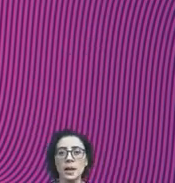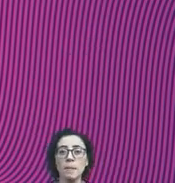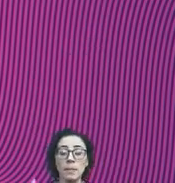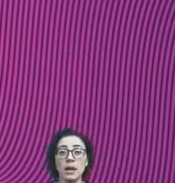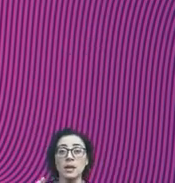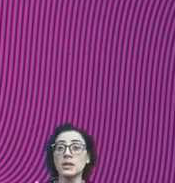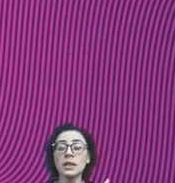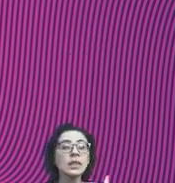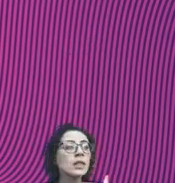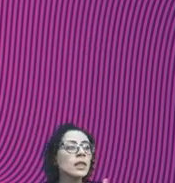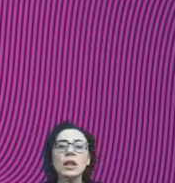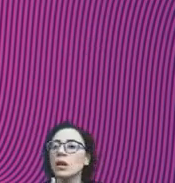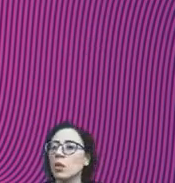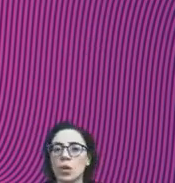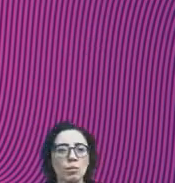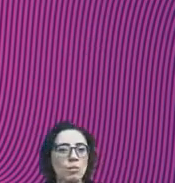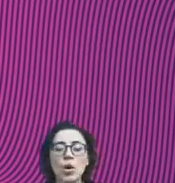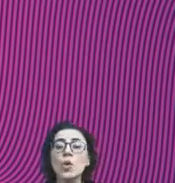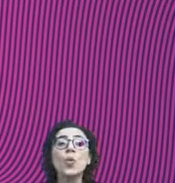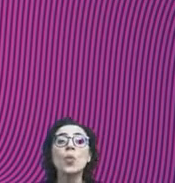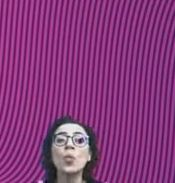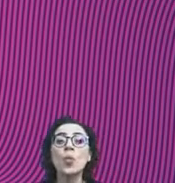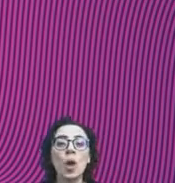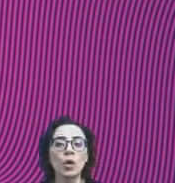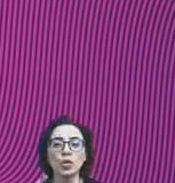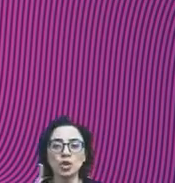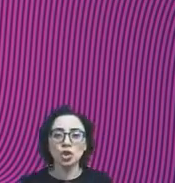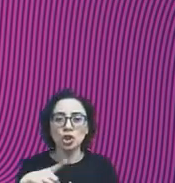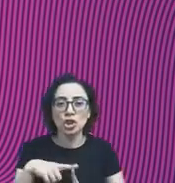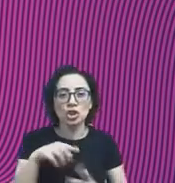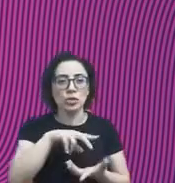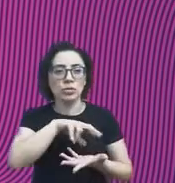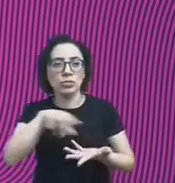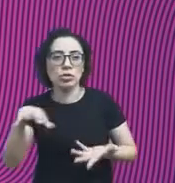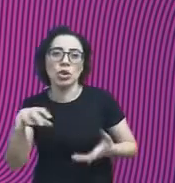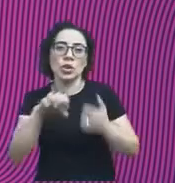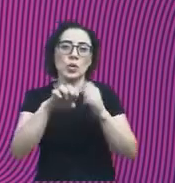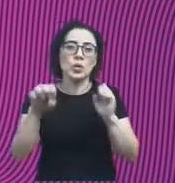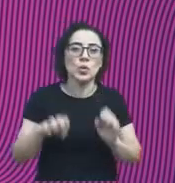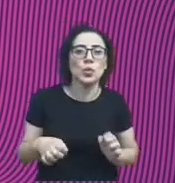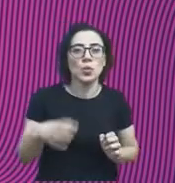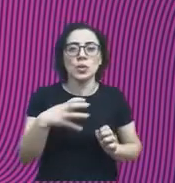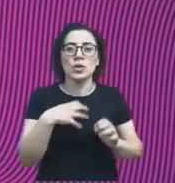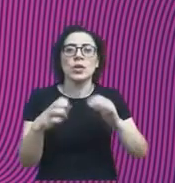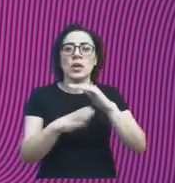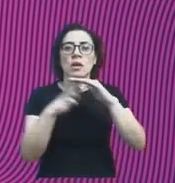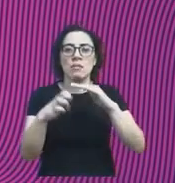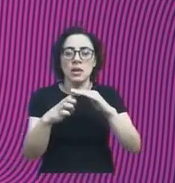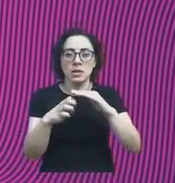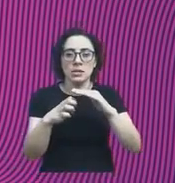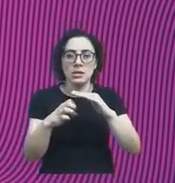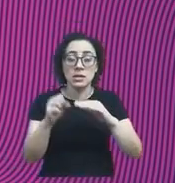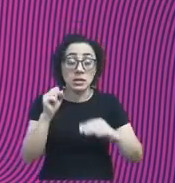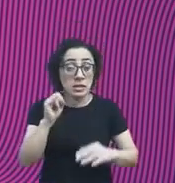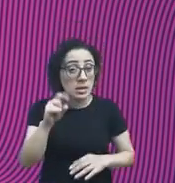a estruturação empresarial, se ela é feita